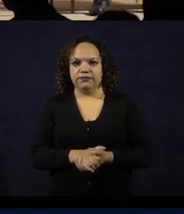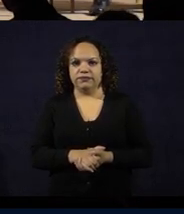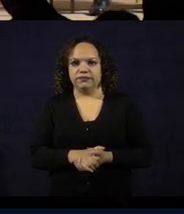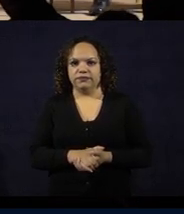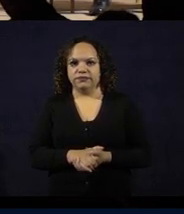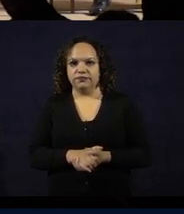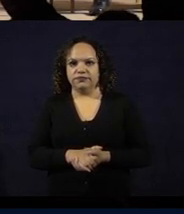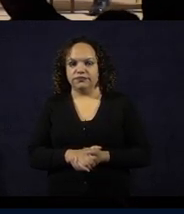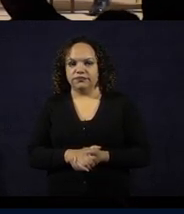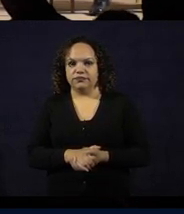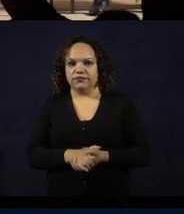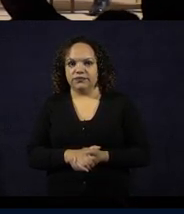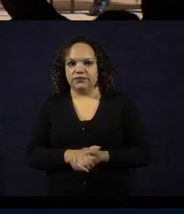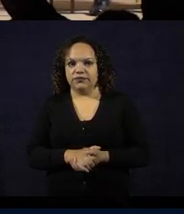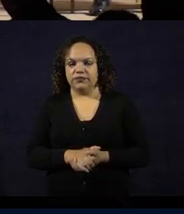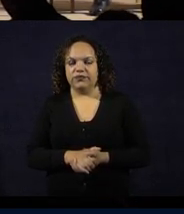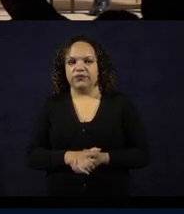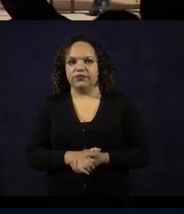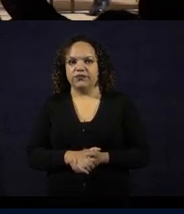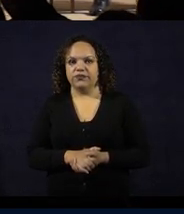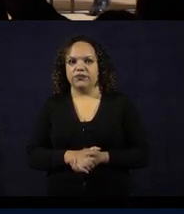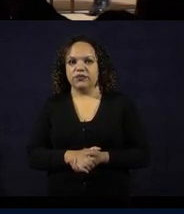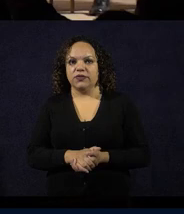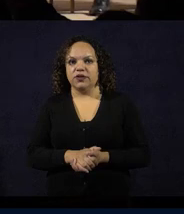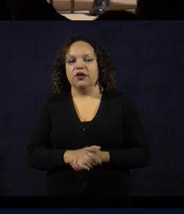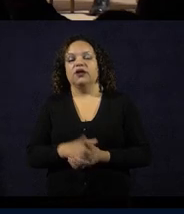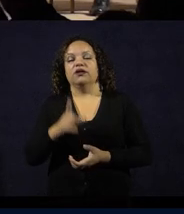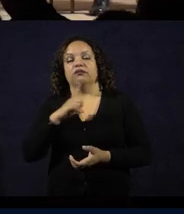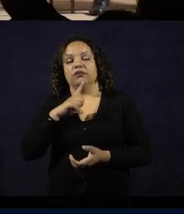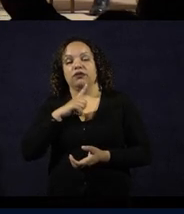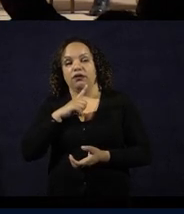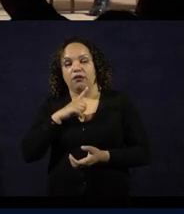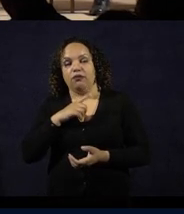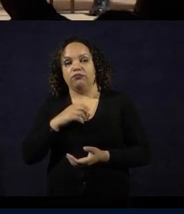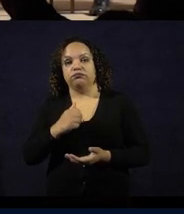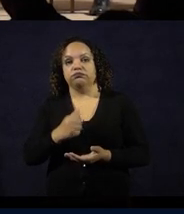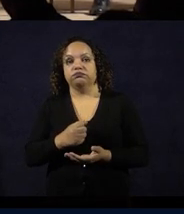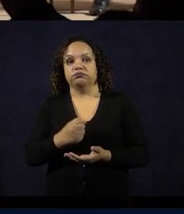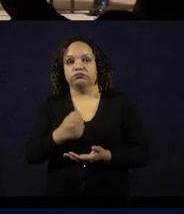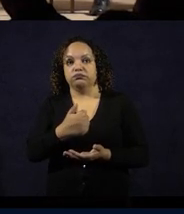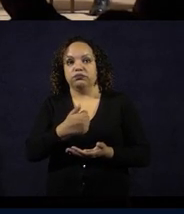a em solo é pautada por alguns Pilares de sustentação